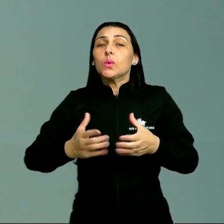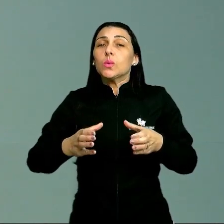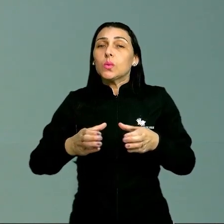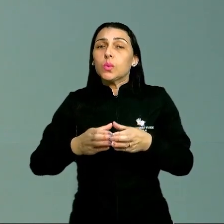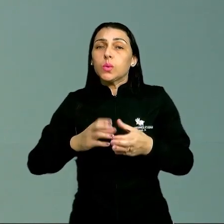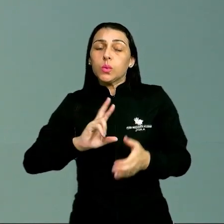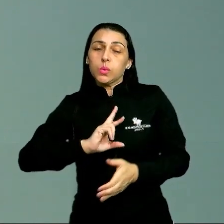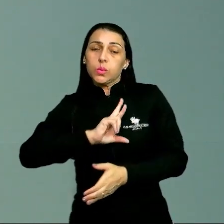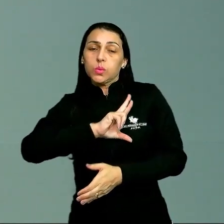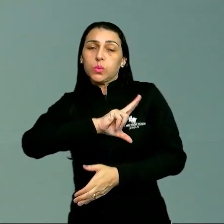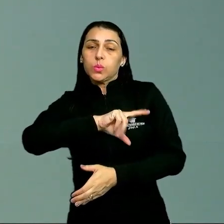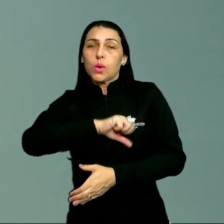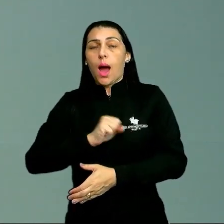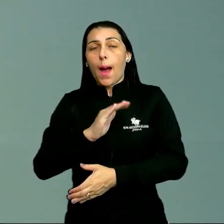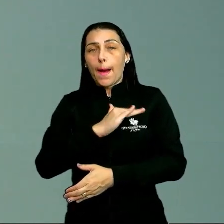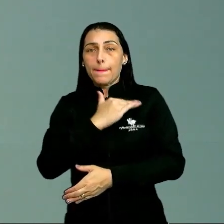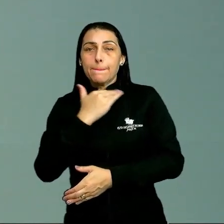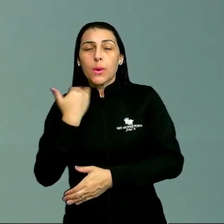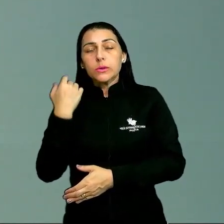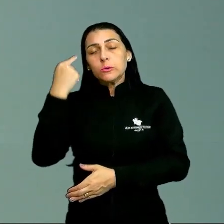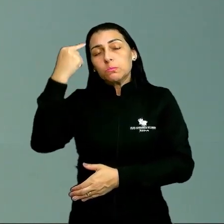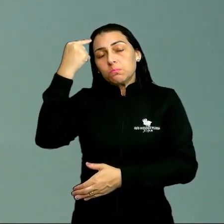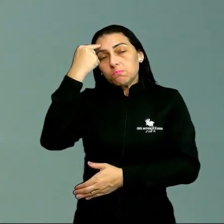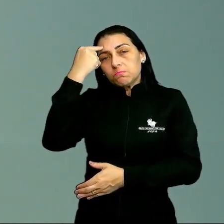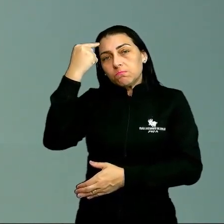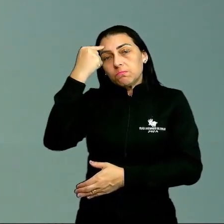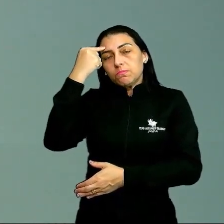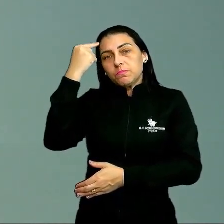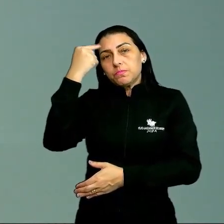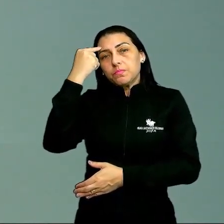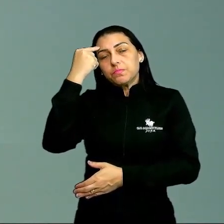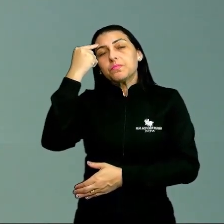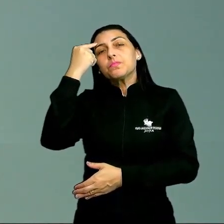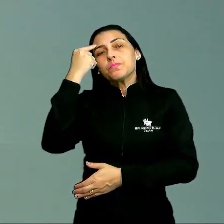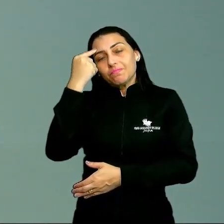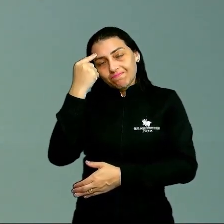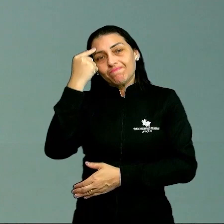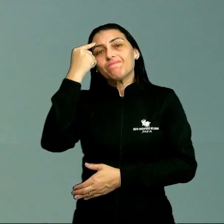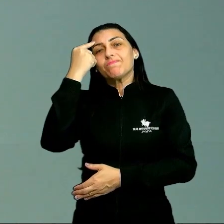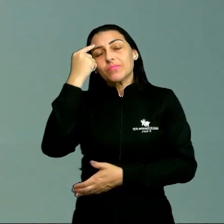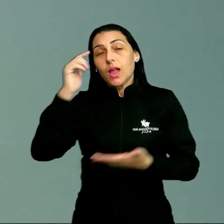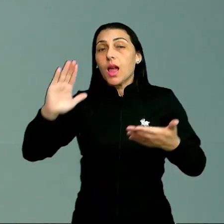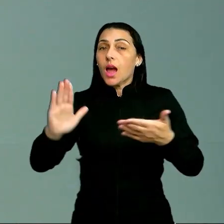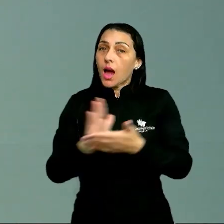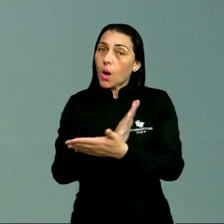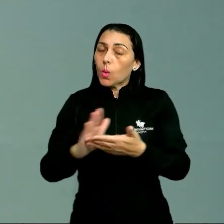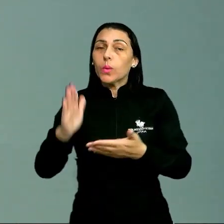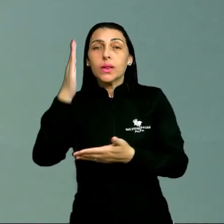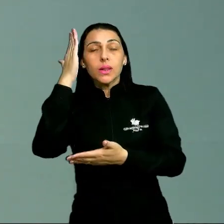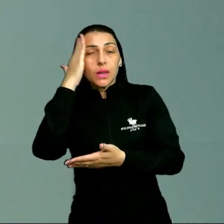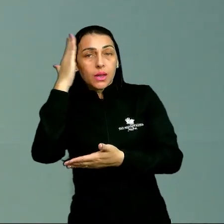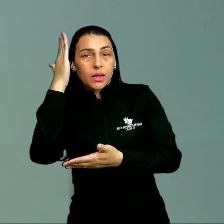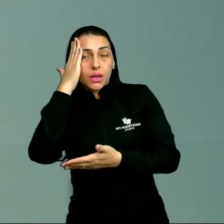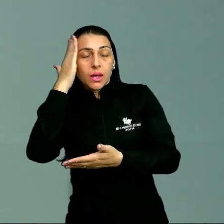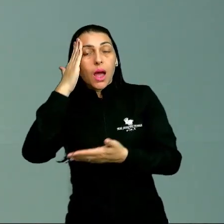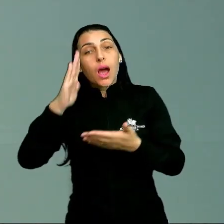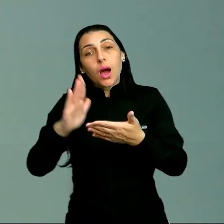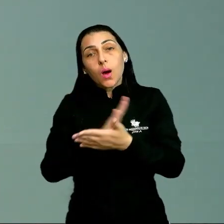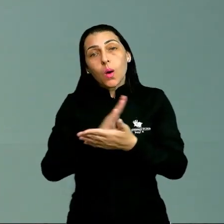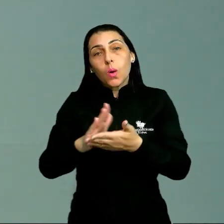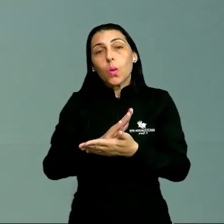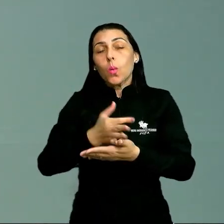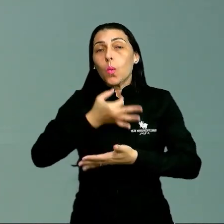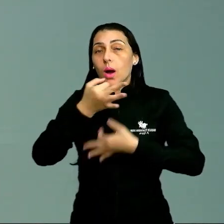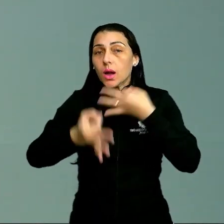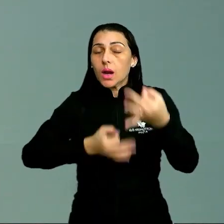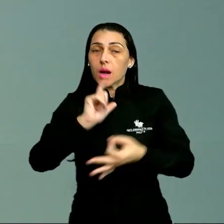a morte, essa questão pessimista? Quiçá, talvez, em alguma interpretação de algum crítico literário.